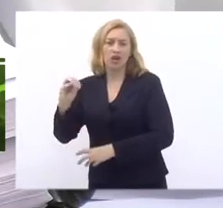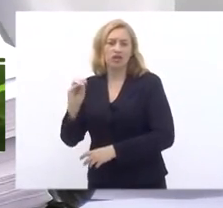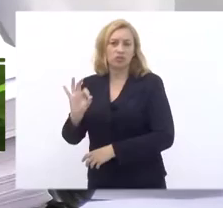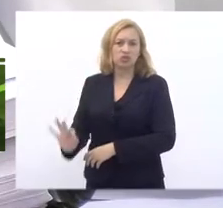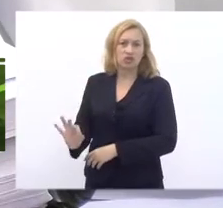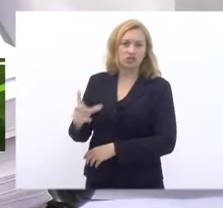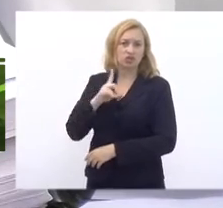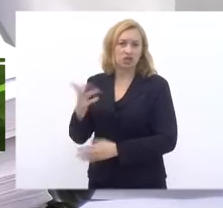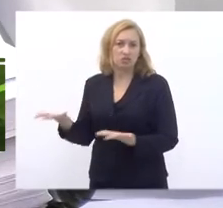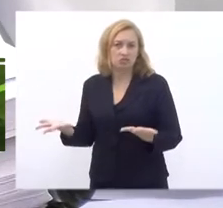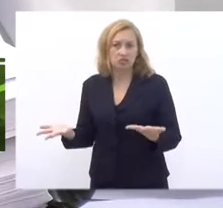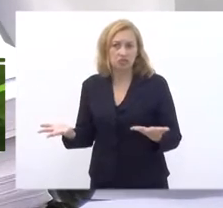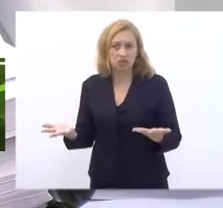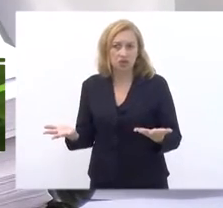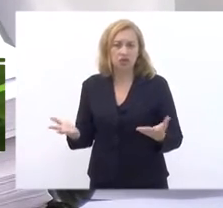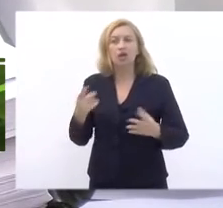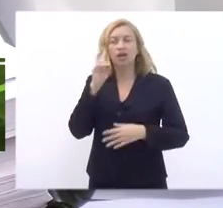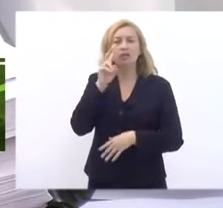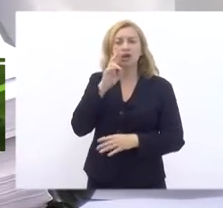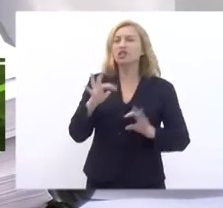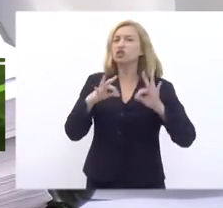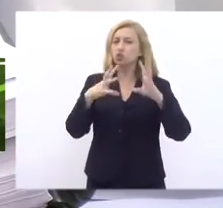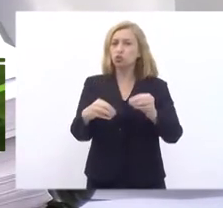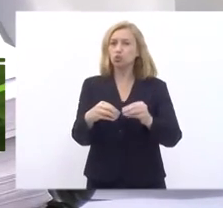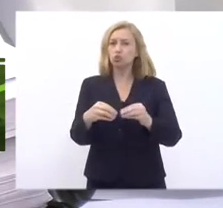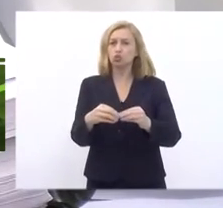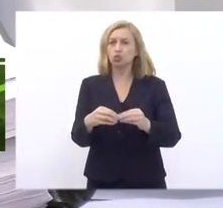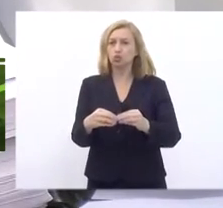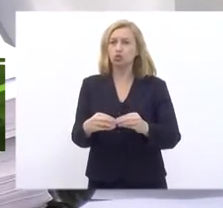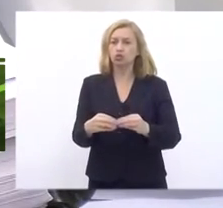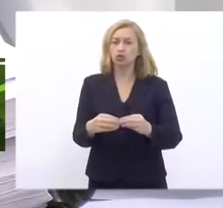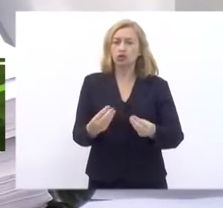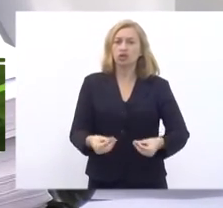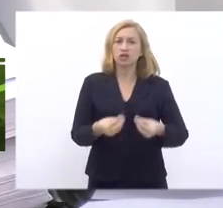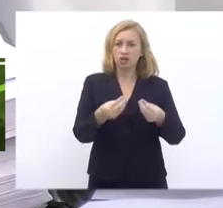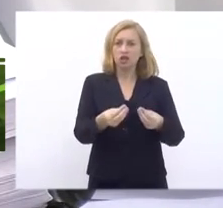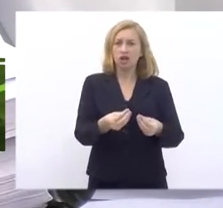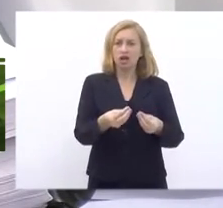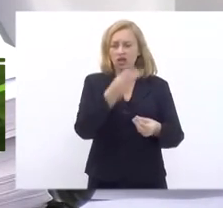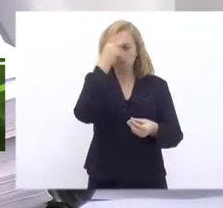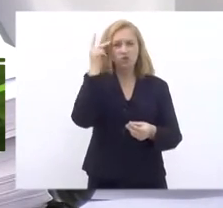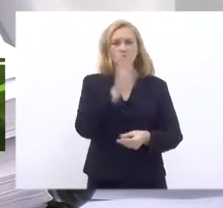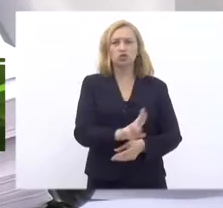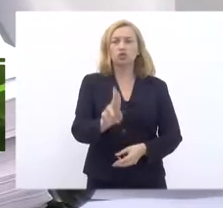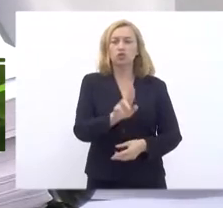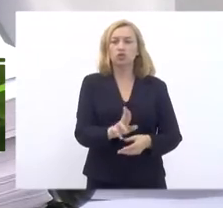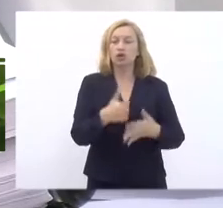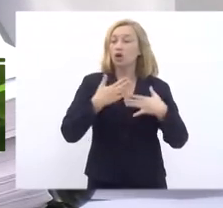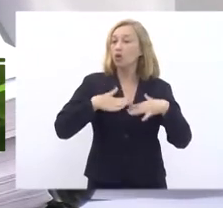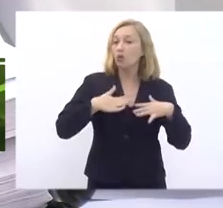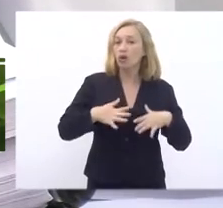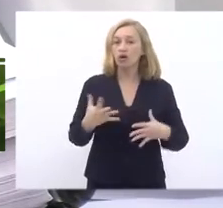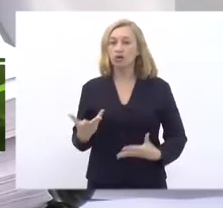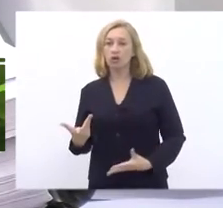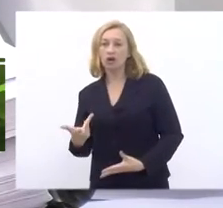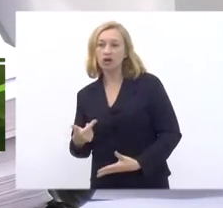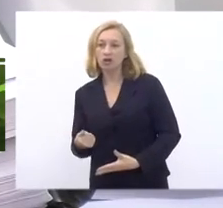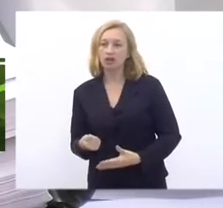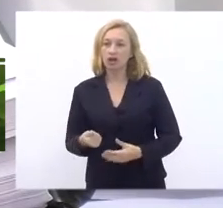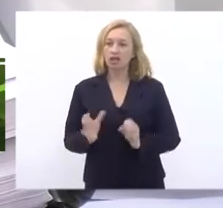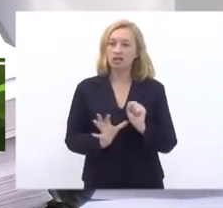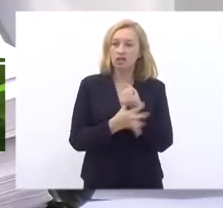aquilo que a concessionária teria que dar ao seu usuário, né? A Supervia. Conforto, pontualidade, está tudo